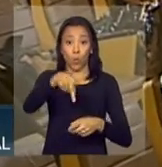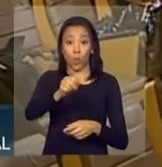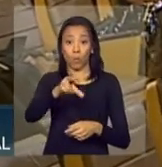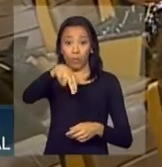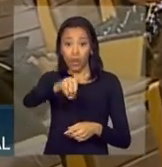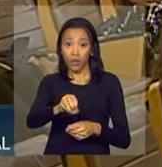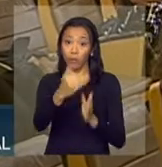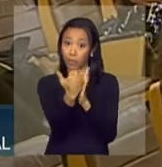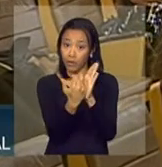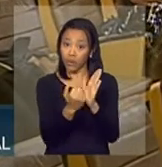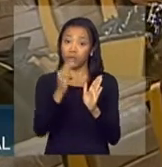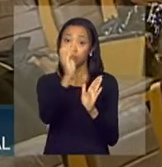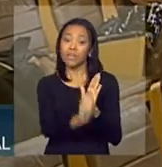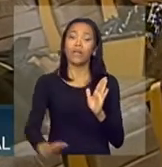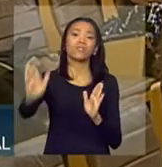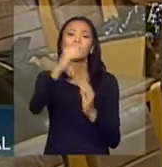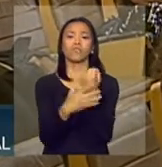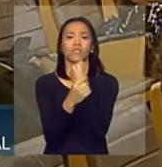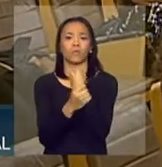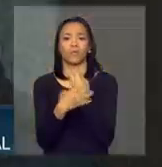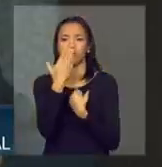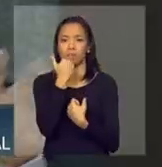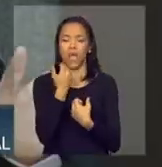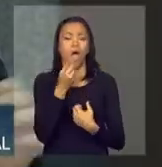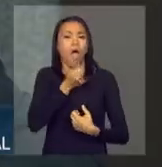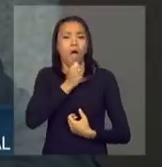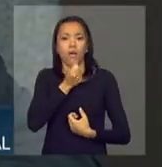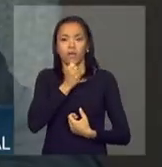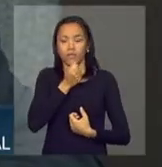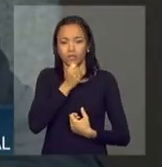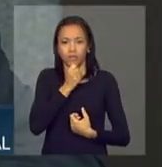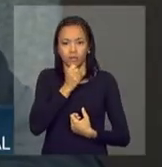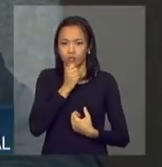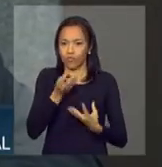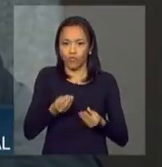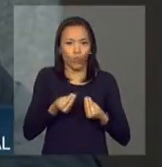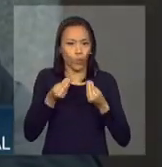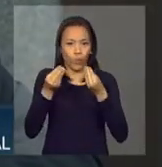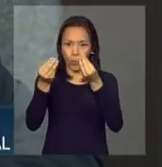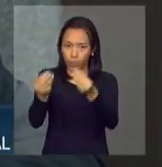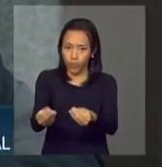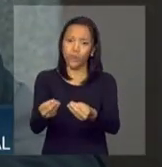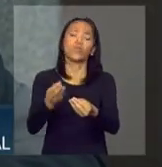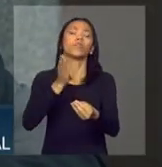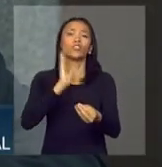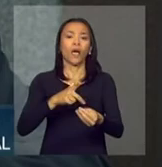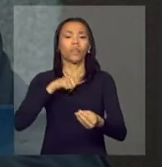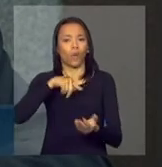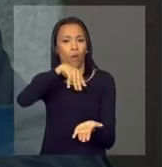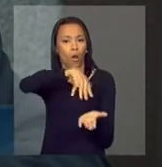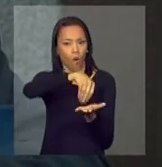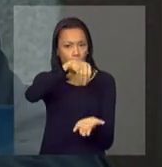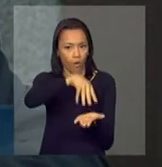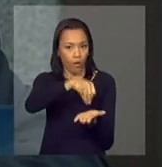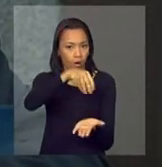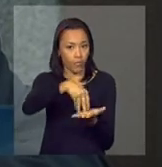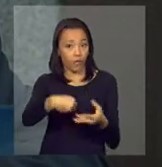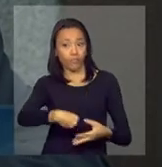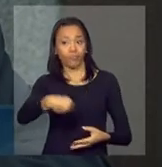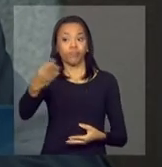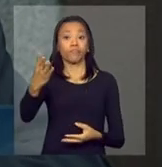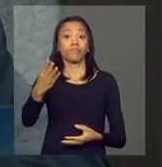Nutricional. Não enviamos ainda, embora eu tenha encaminhado já uma cópia para a